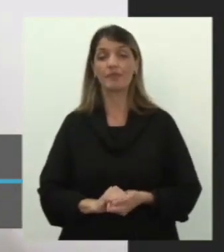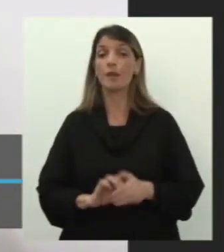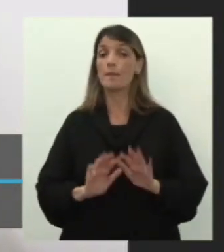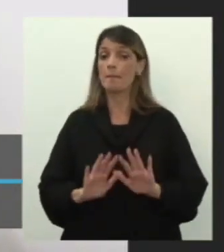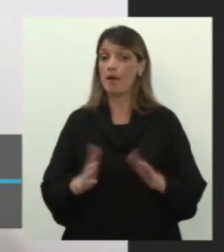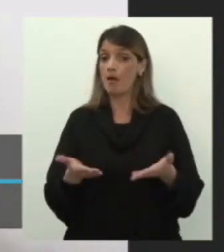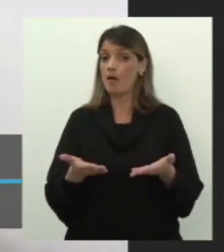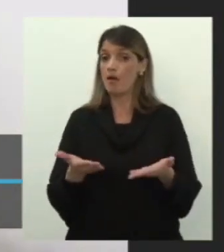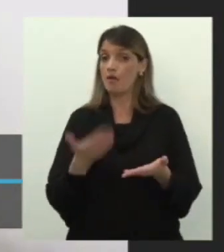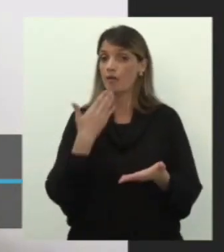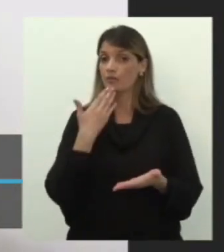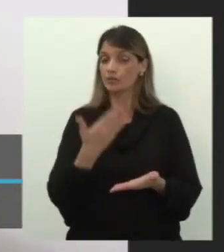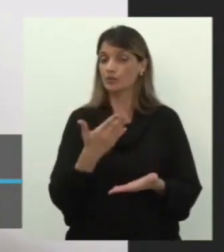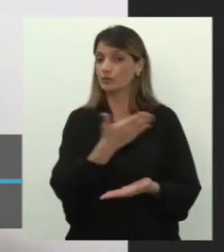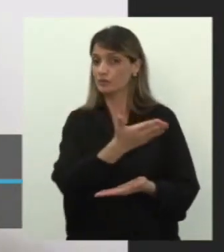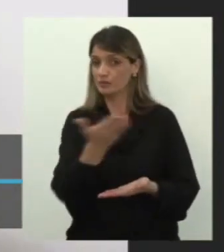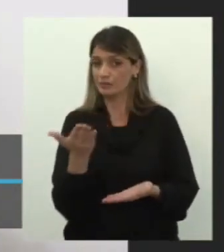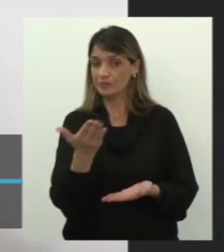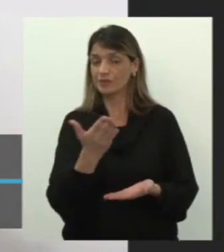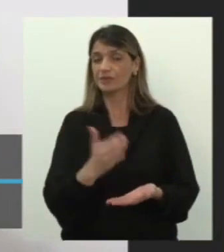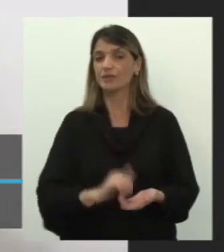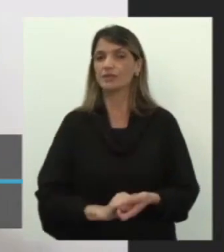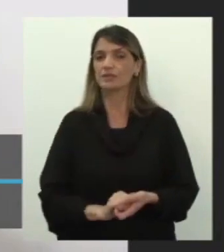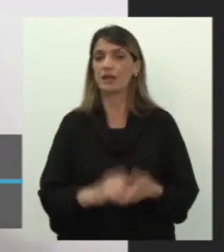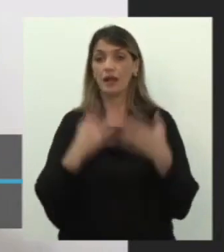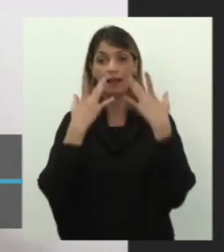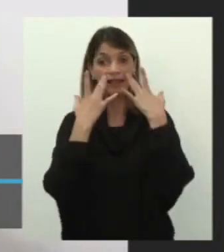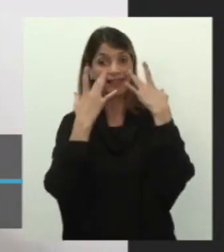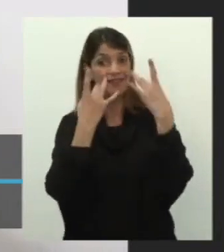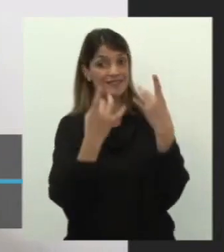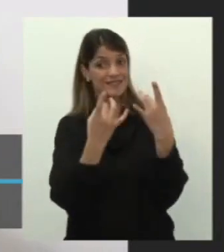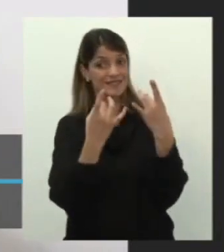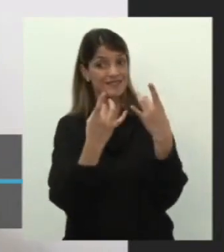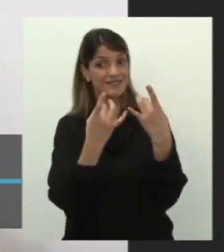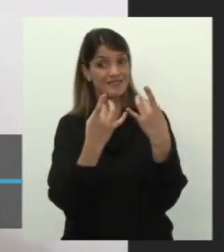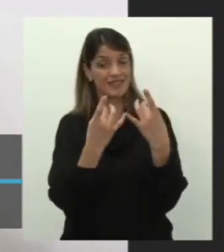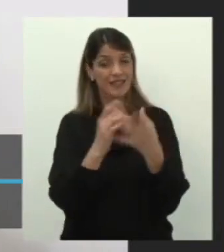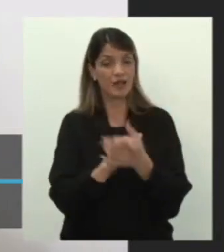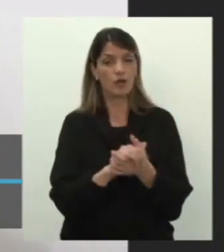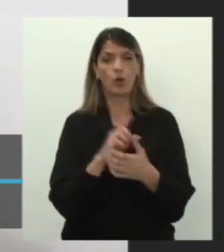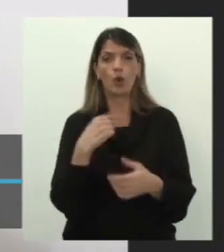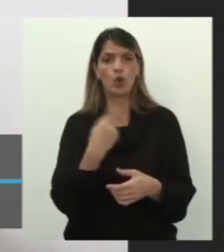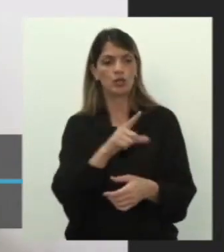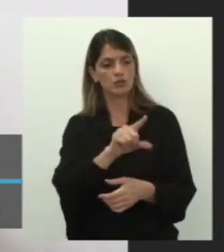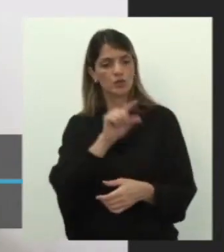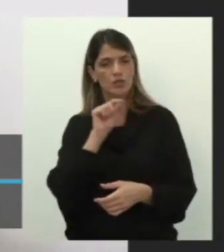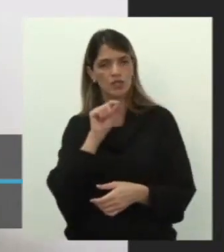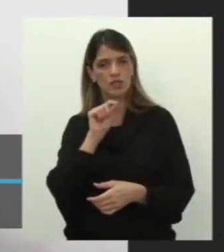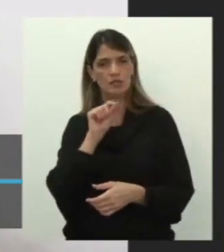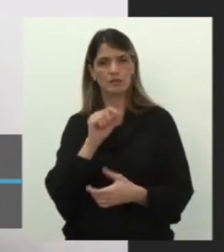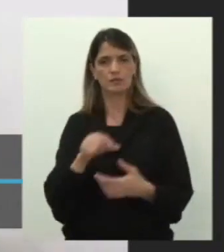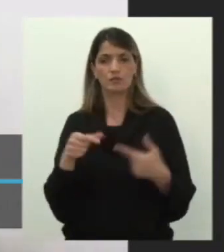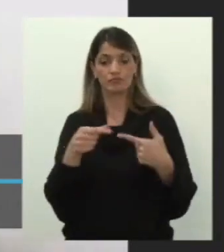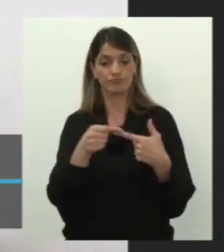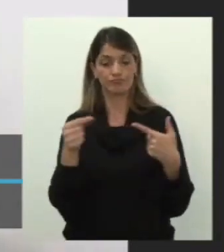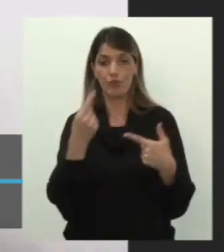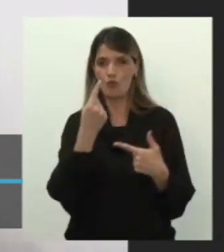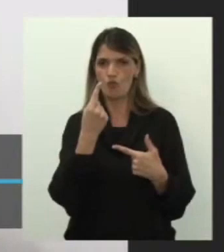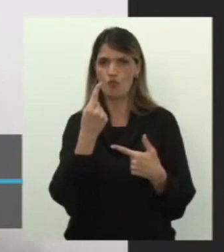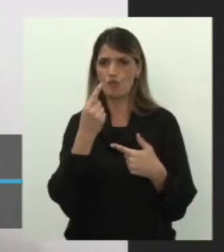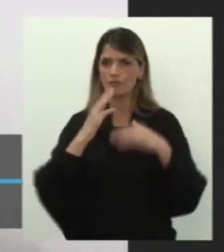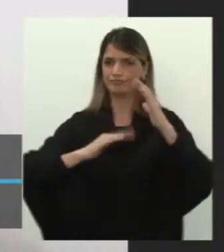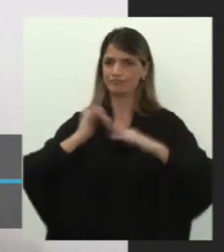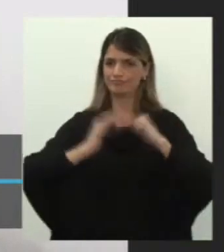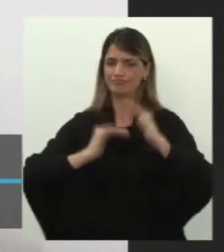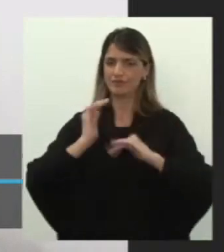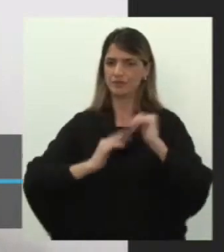Agora, eu vou pedir para vocês prestarem atenção na nossa competência. Nós escolhemos uma competência e uma habilidade para que